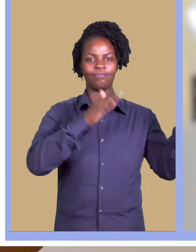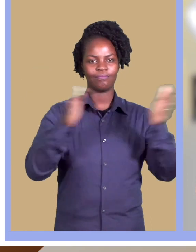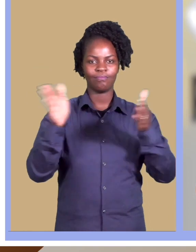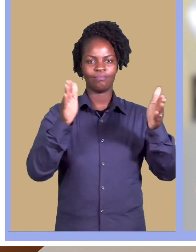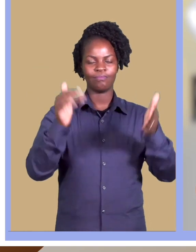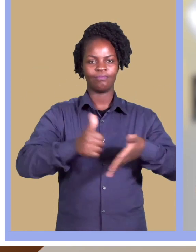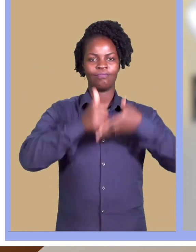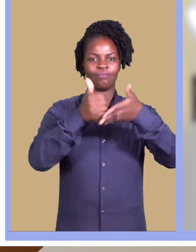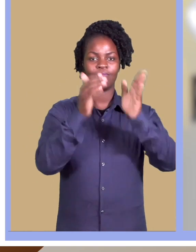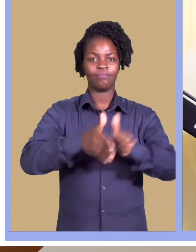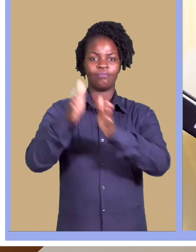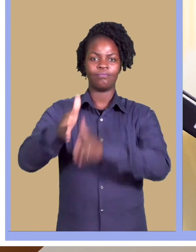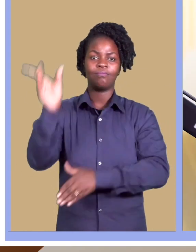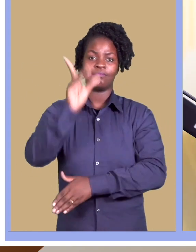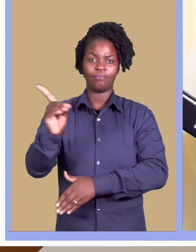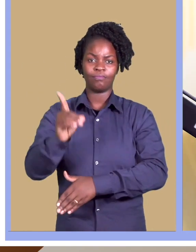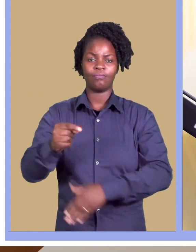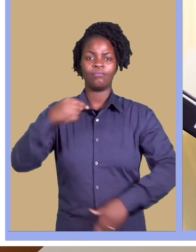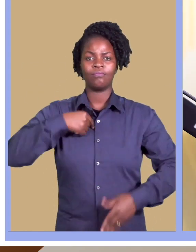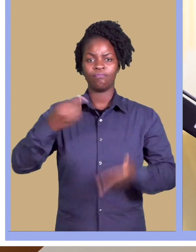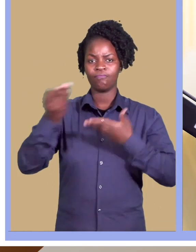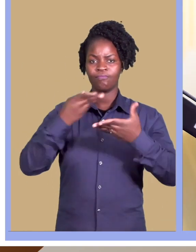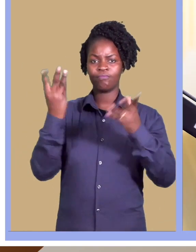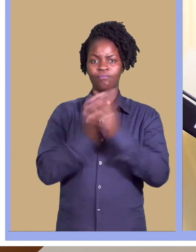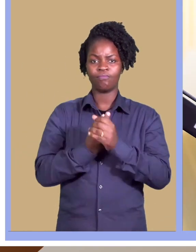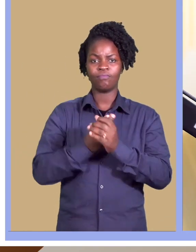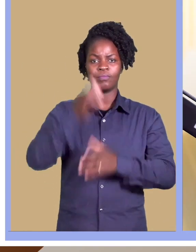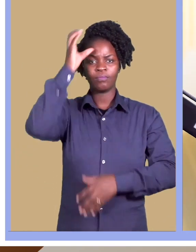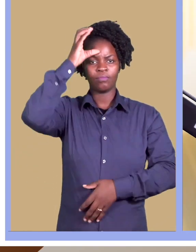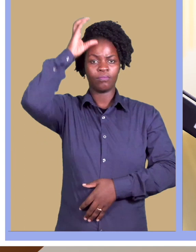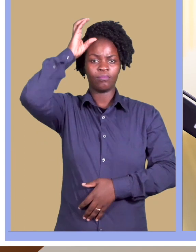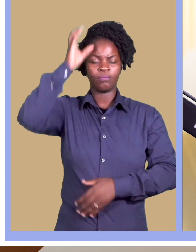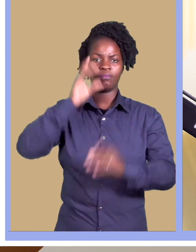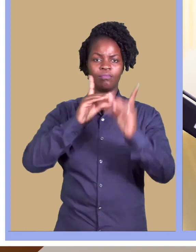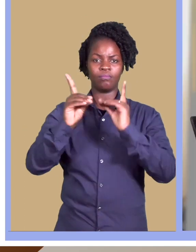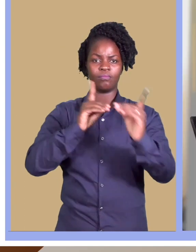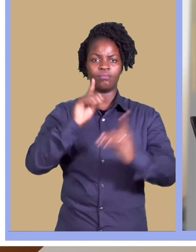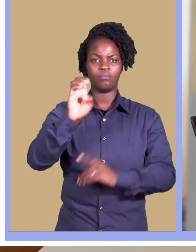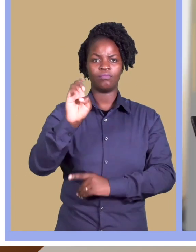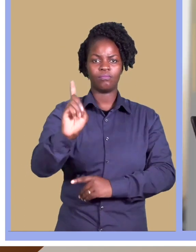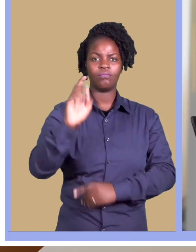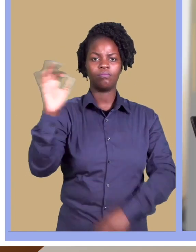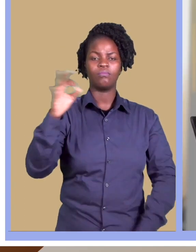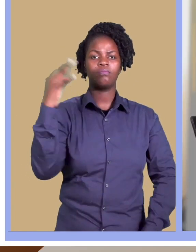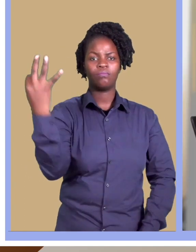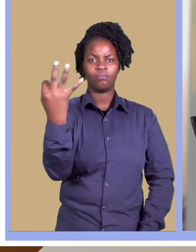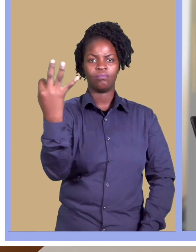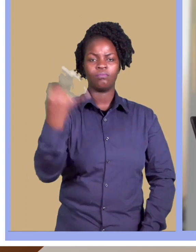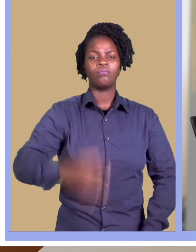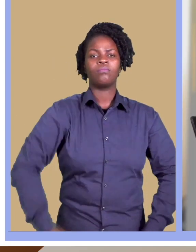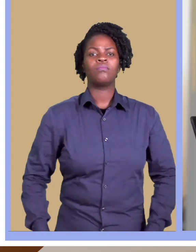deficiência. Estaremos com Clodoaldo Castiano, diretor executivo do FAMOD, Fórum das